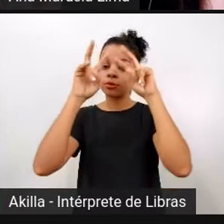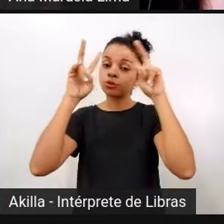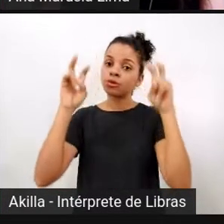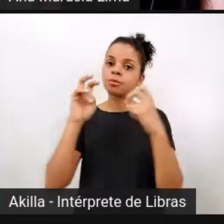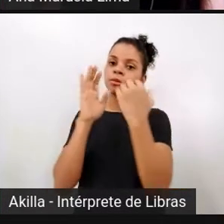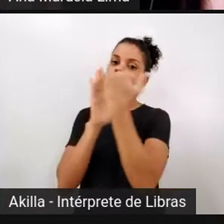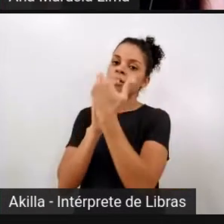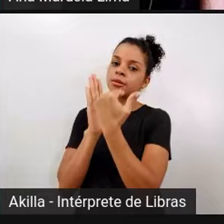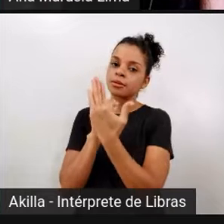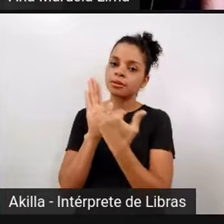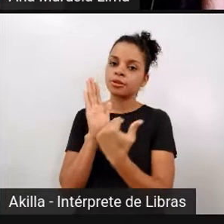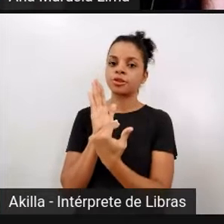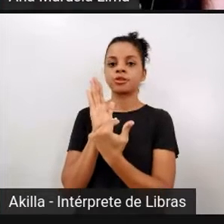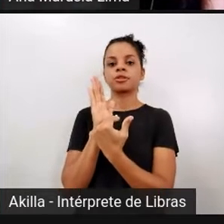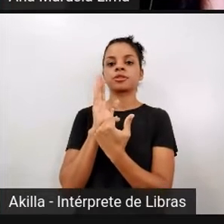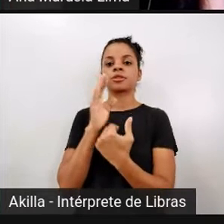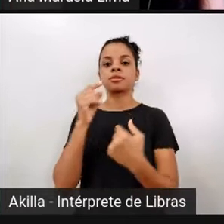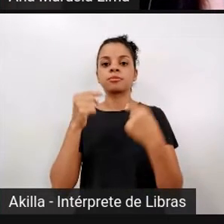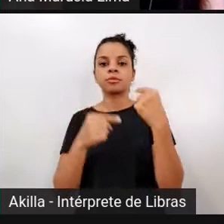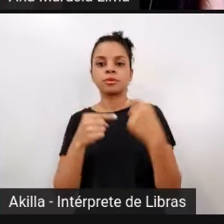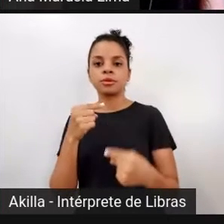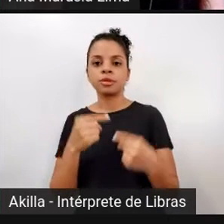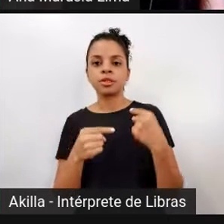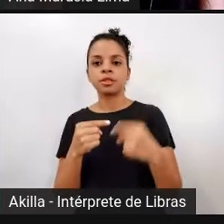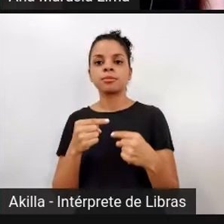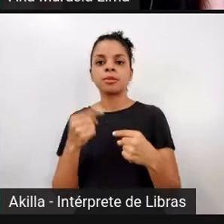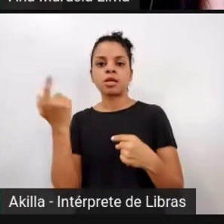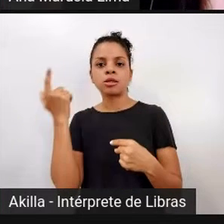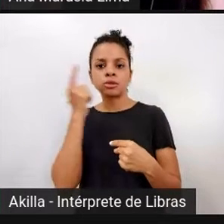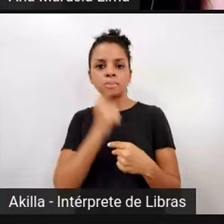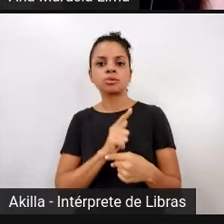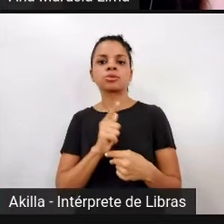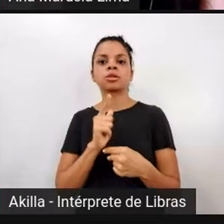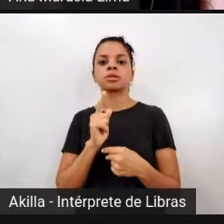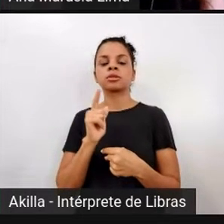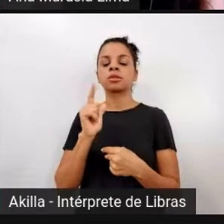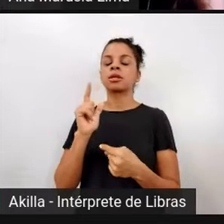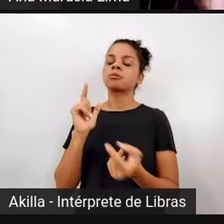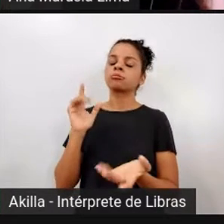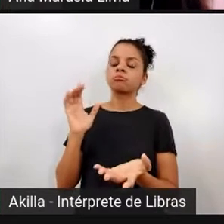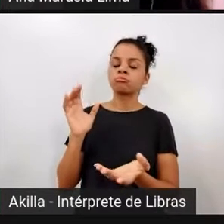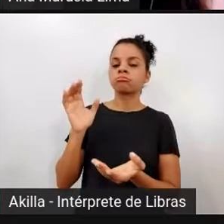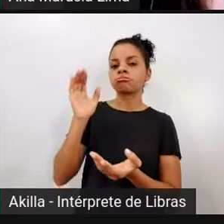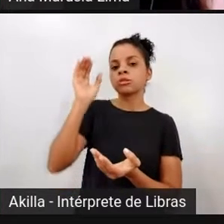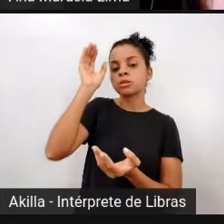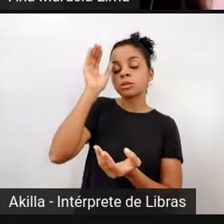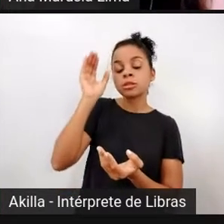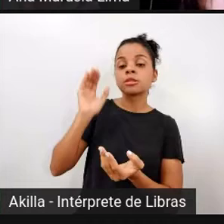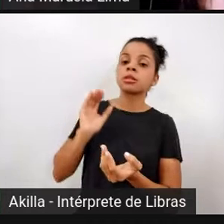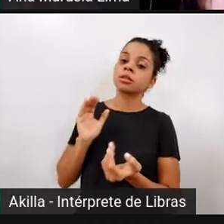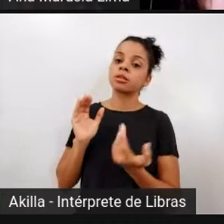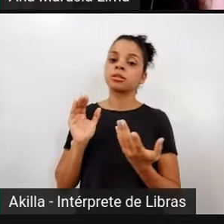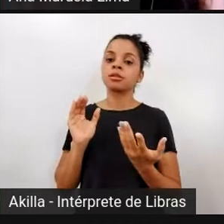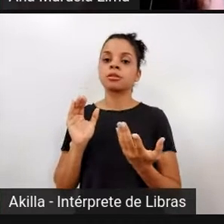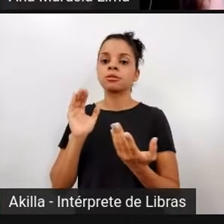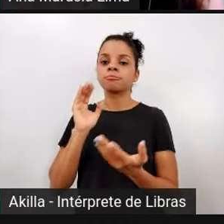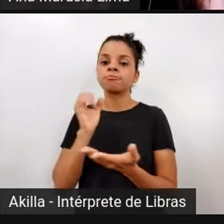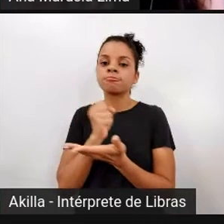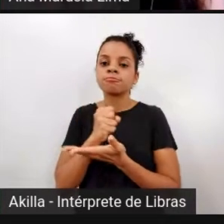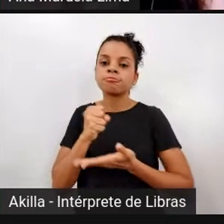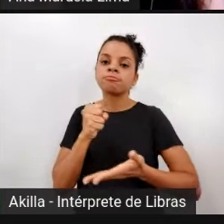cidadania participante e racional no acesso ao mercado livre de ideias. Isso tudo é fundamental para a democracia, especialmente a